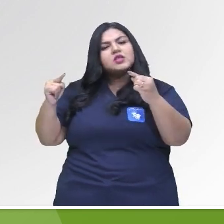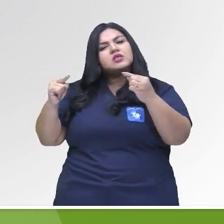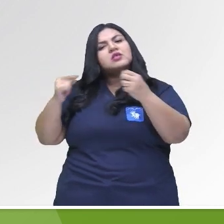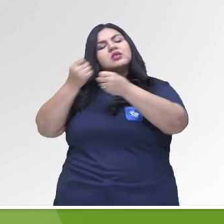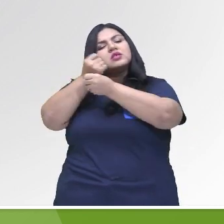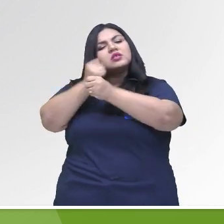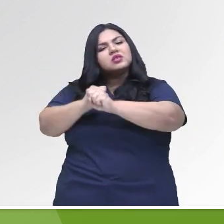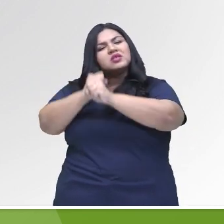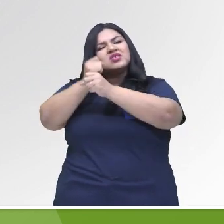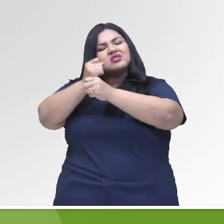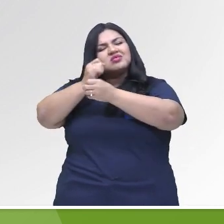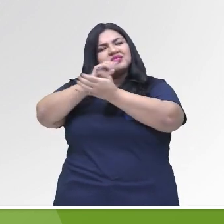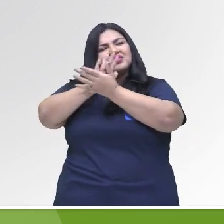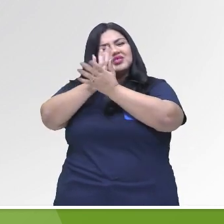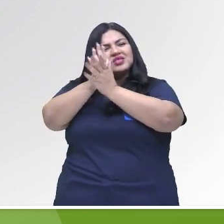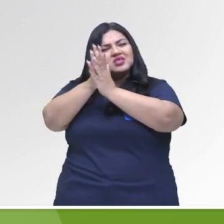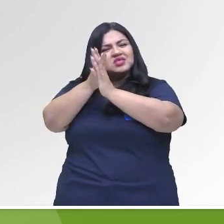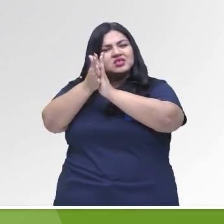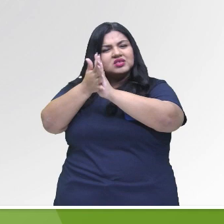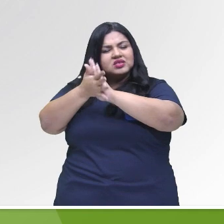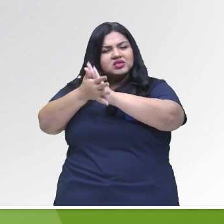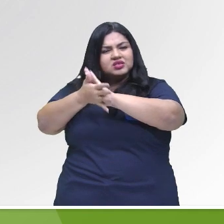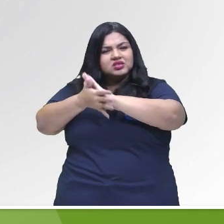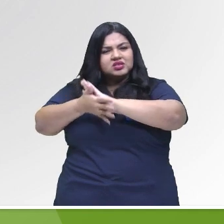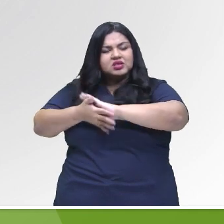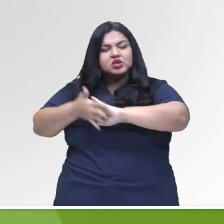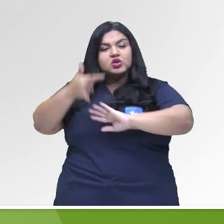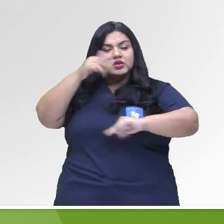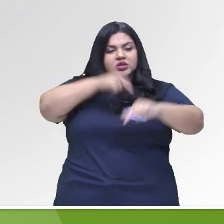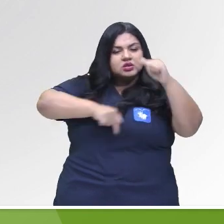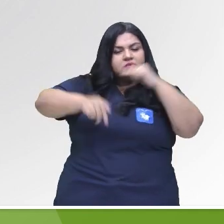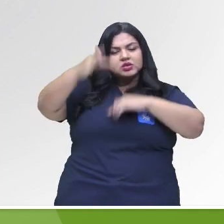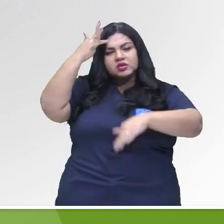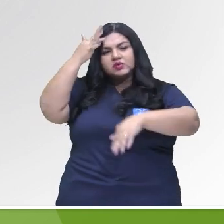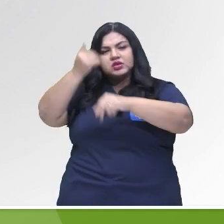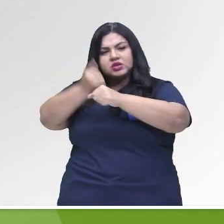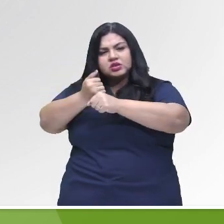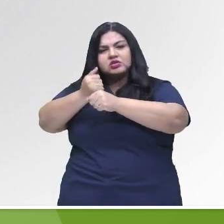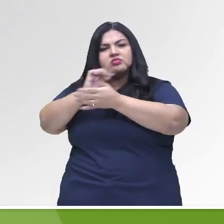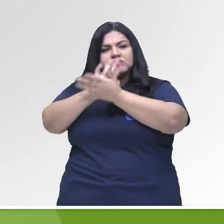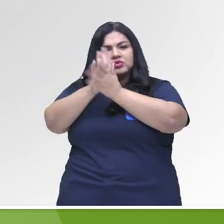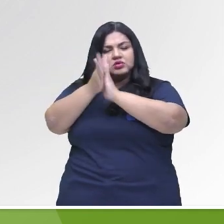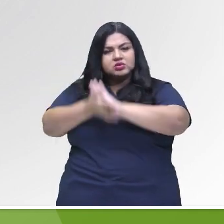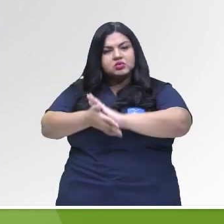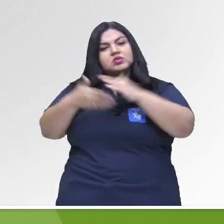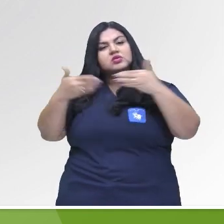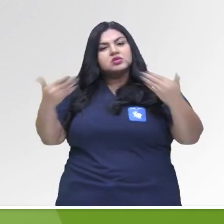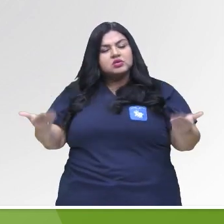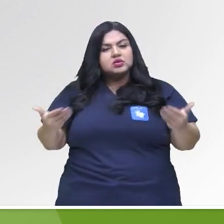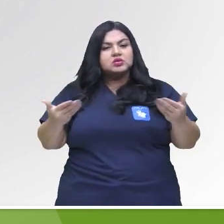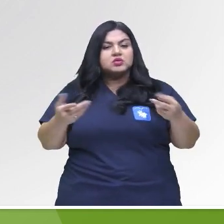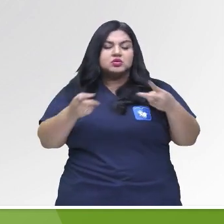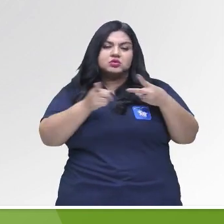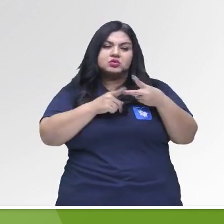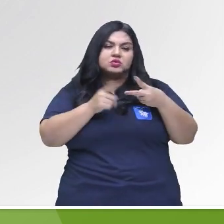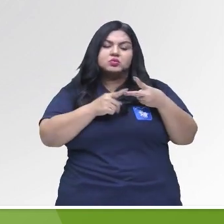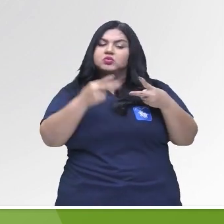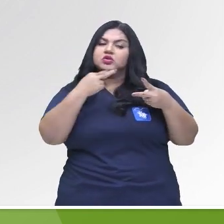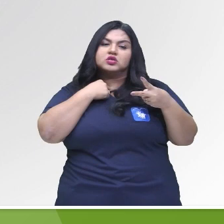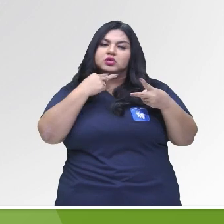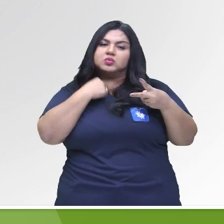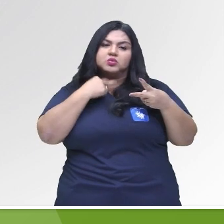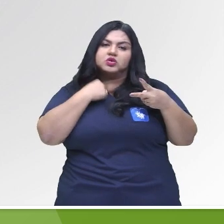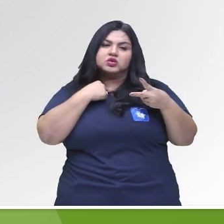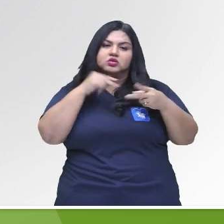motivo, todas as suas propriedades químicas e físicas acabam sendo danificadas. Então, o termofixo não pode